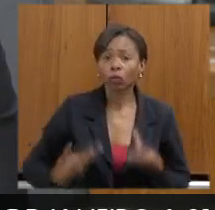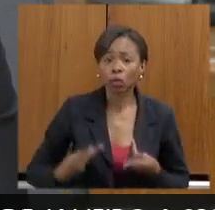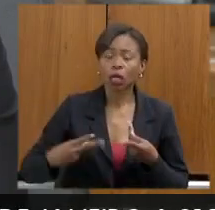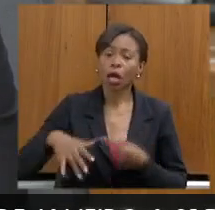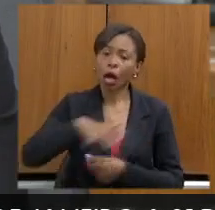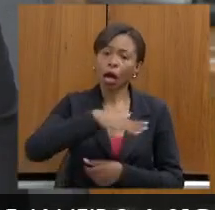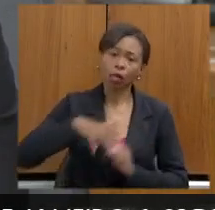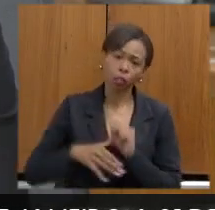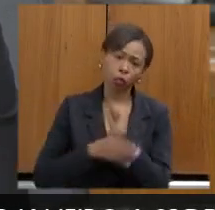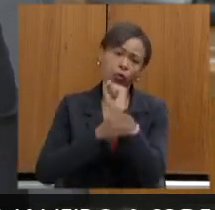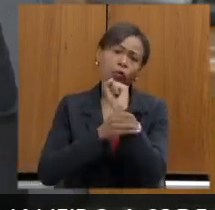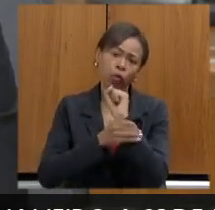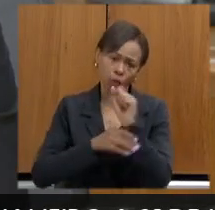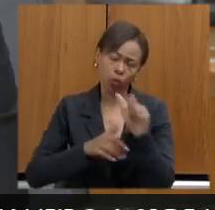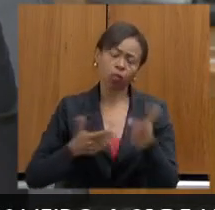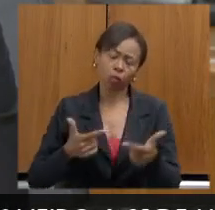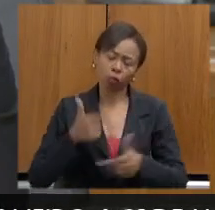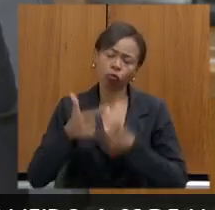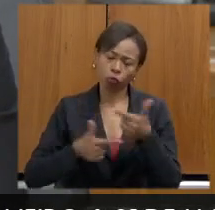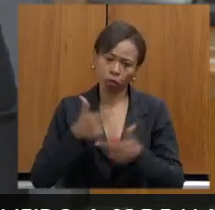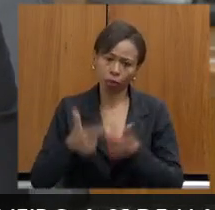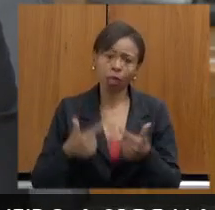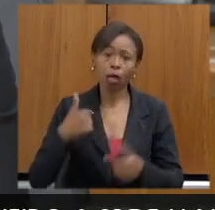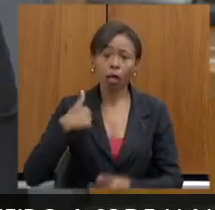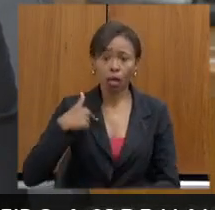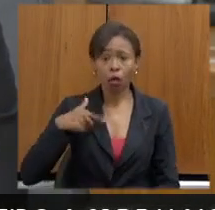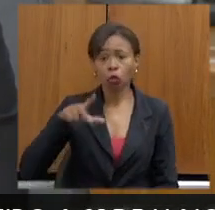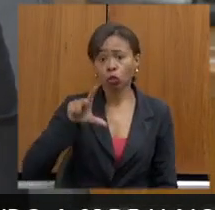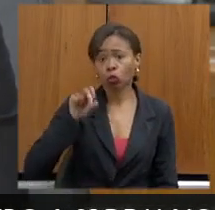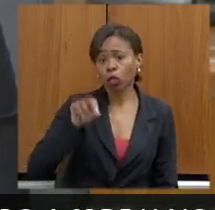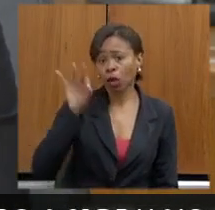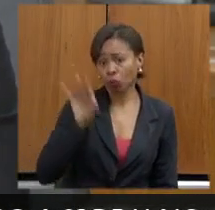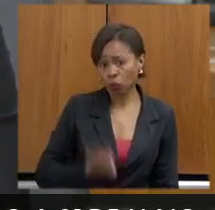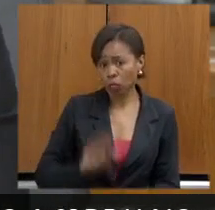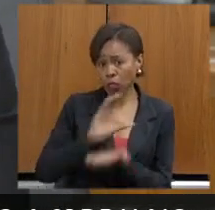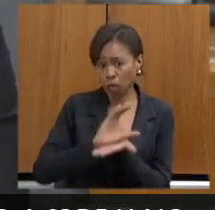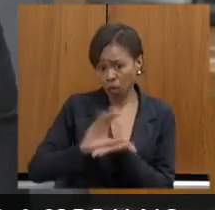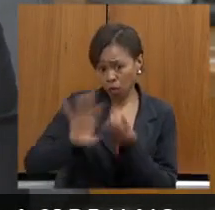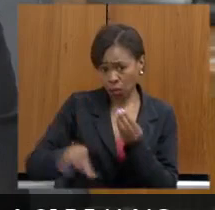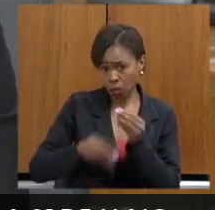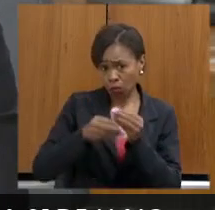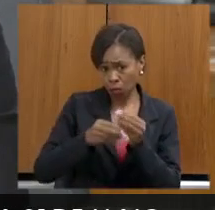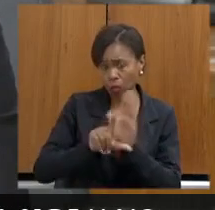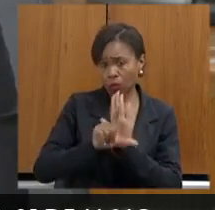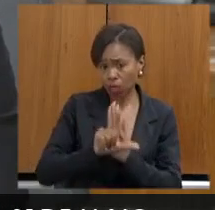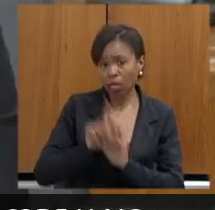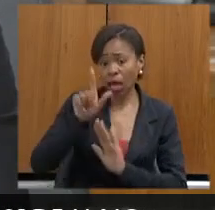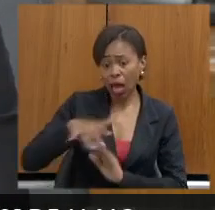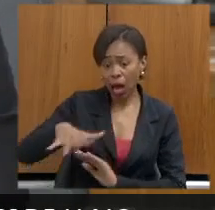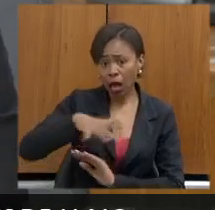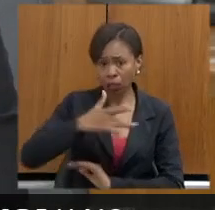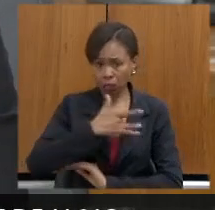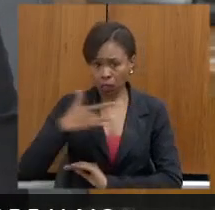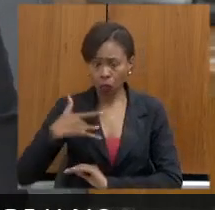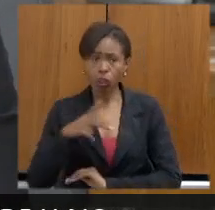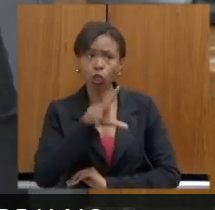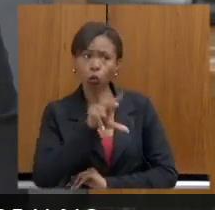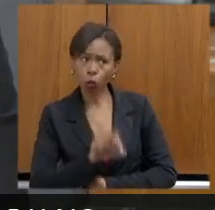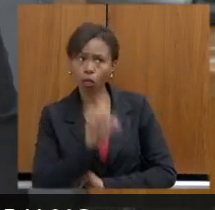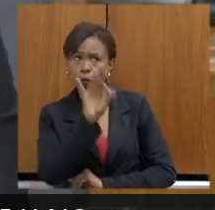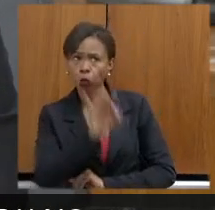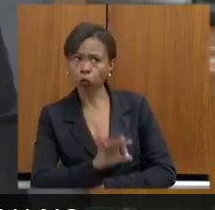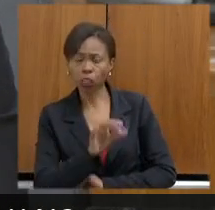Pública né as minhas emendas cinquenta por cento que são vinculadas foram todas para a saúde cinquenta por cento que não são